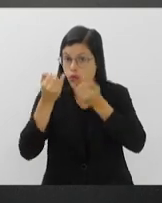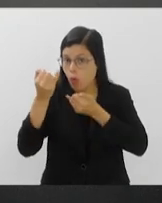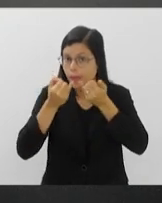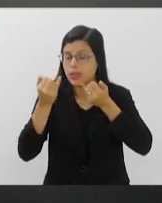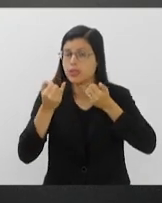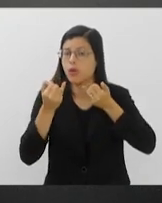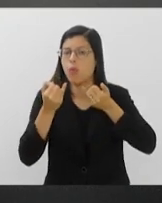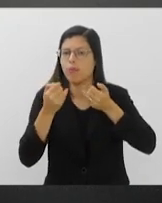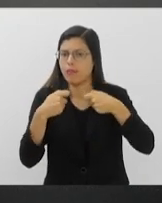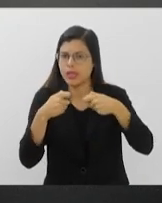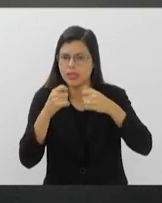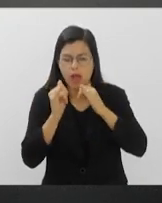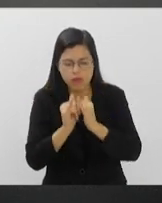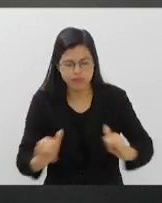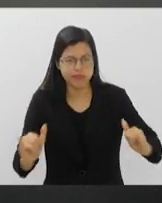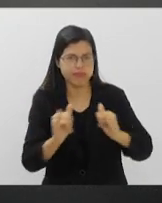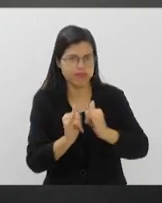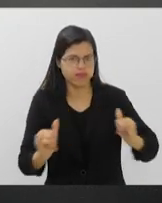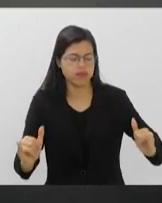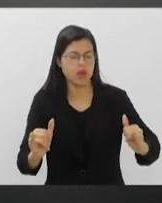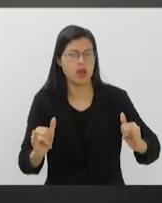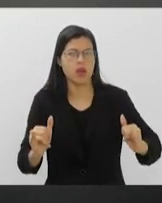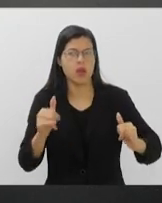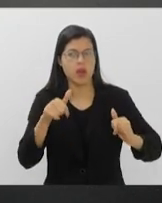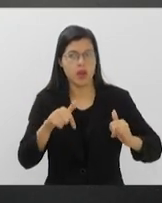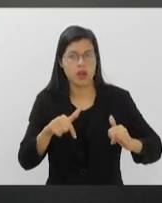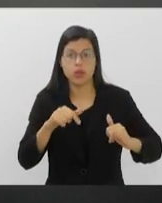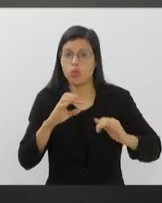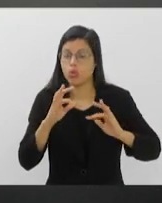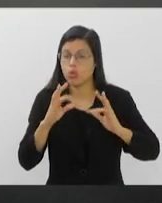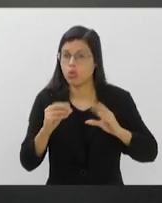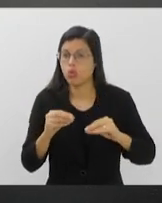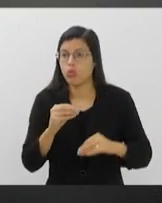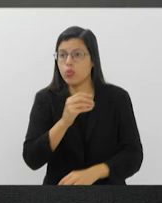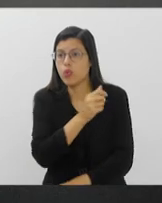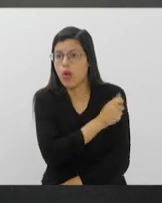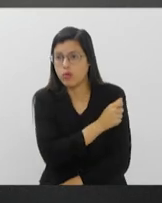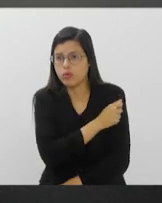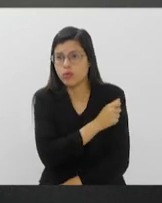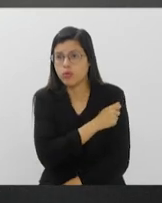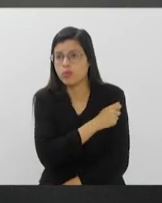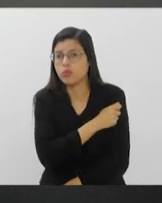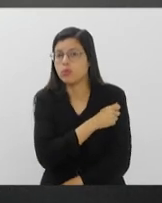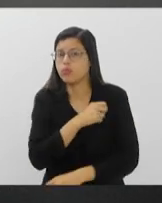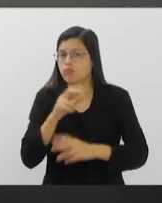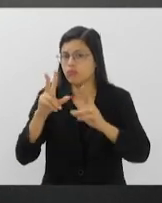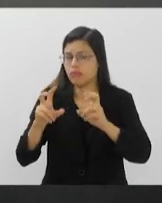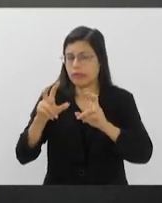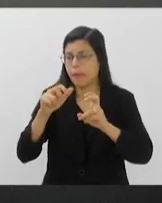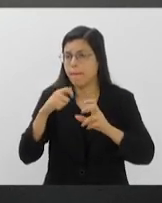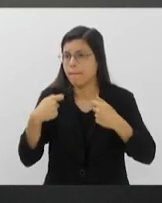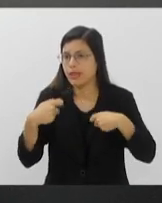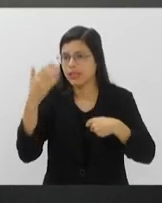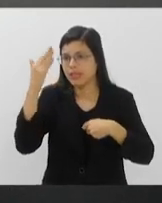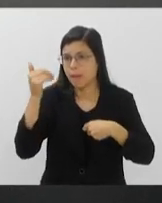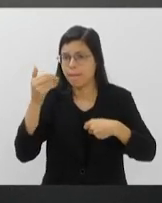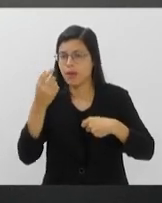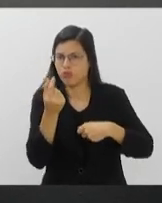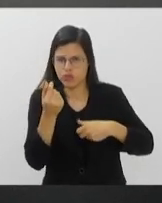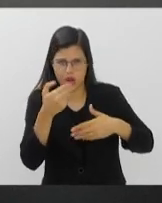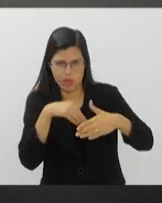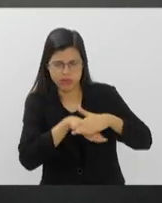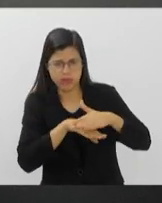públicas a obrigação mínima da mínima que qualquer estudante primeiras linhas desse tema tem que saber é que o saldo do fundo tem que sempre